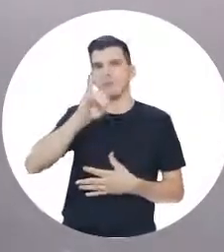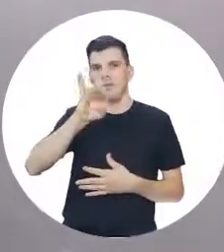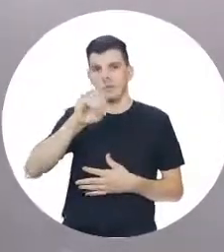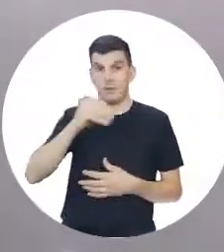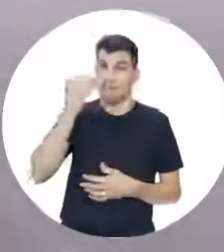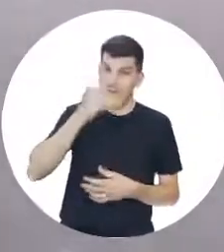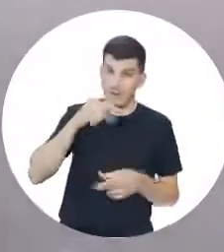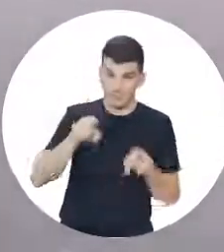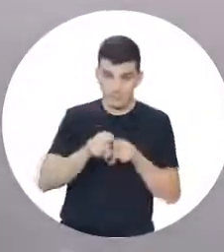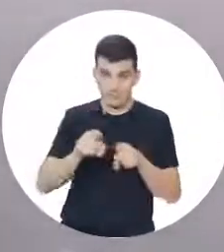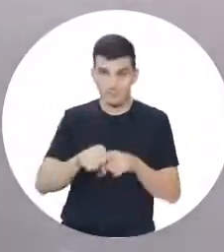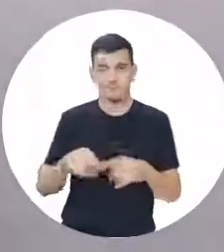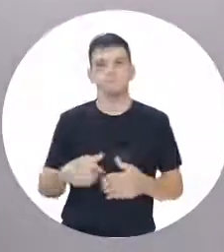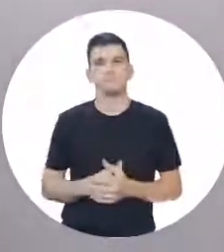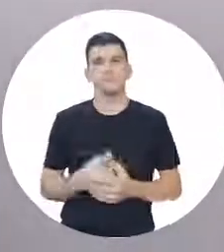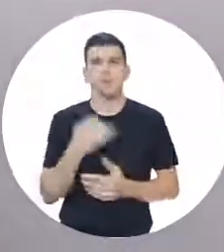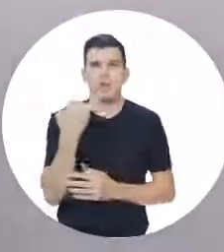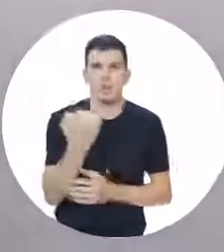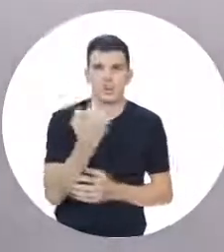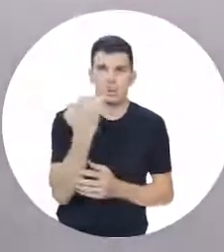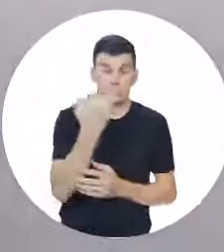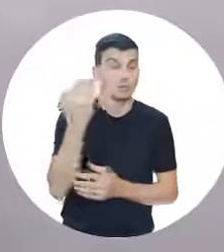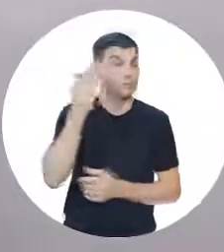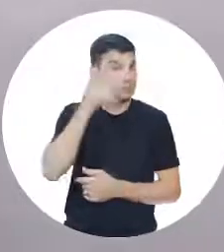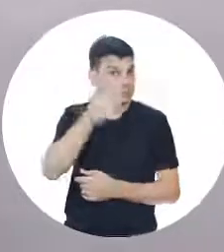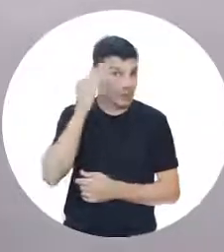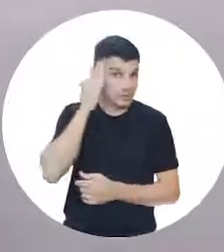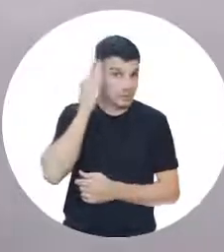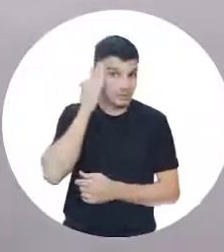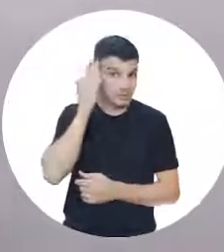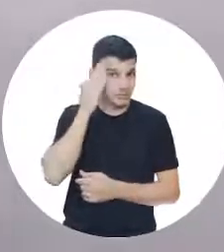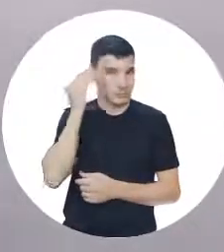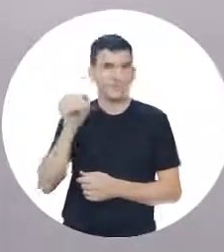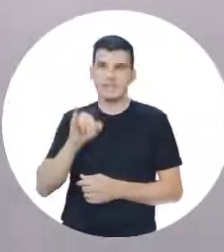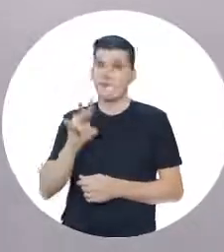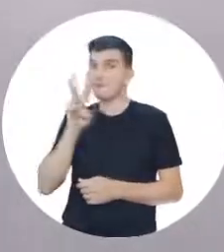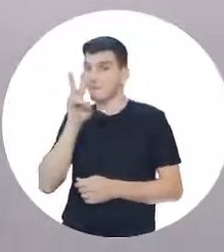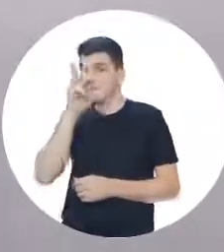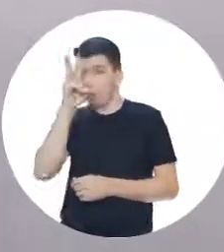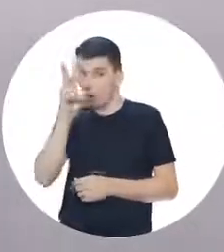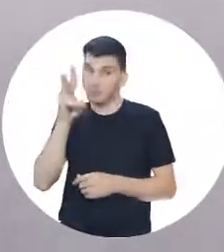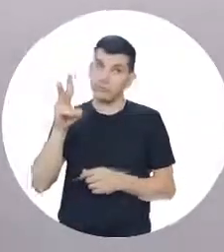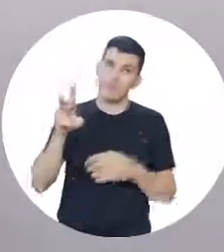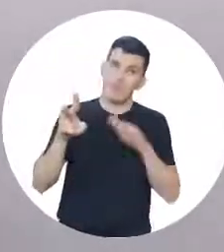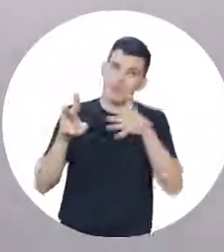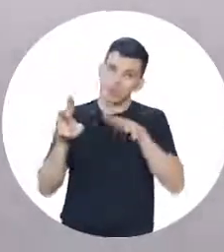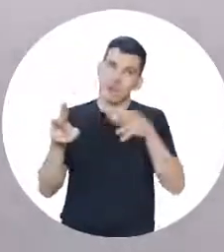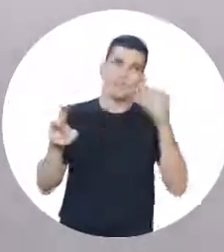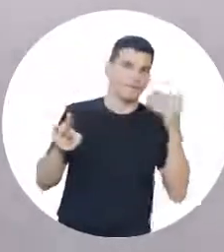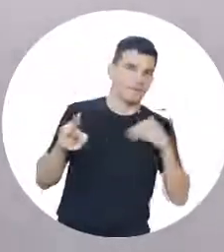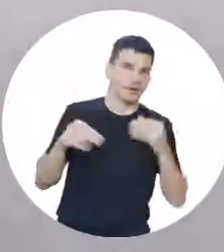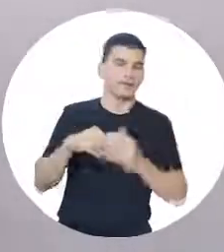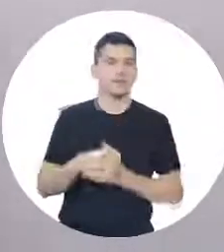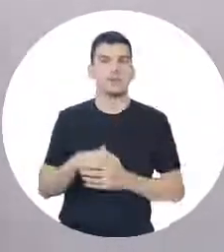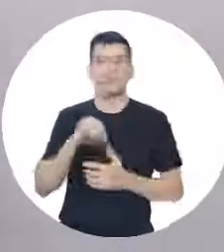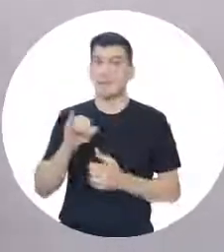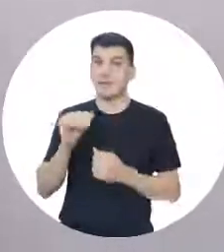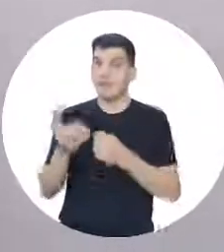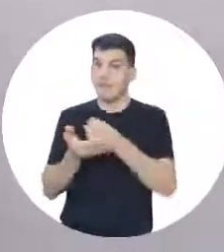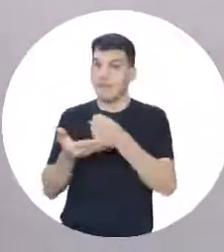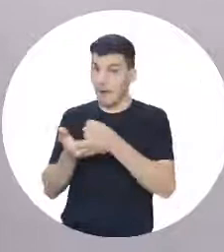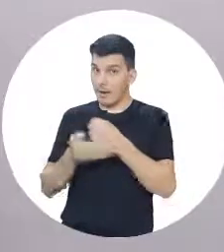também uma base fraca. Ok? É importantíssimo você saber quando o ácido é forte, moderado ou fraco. Quando